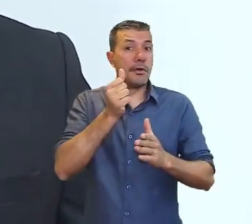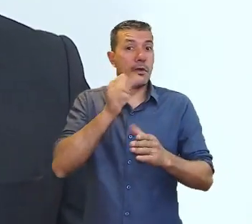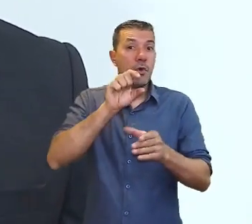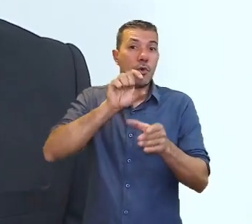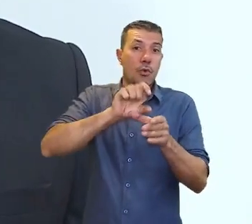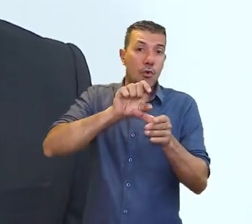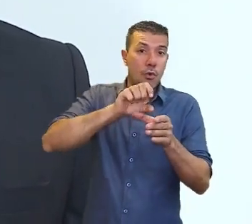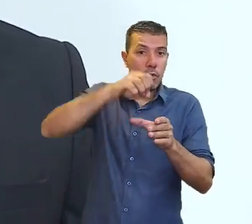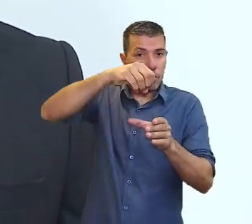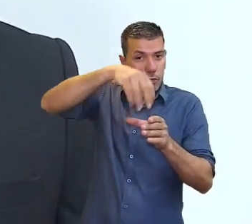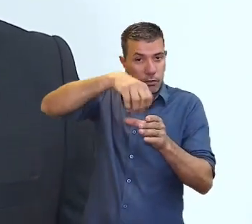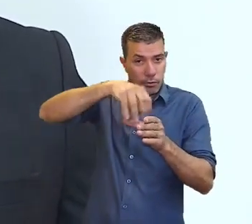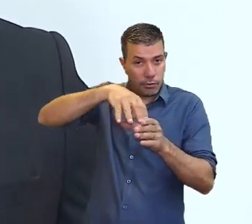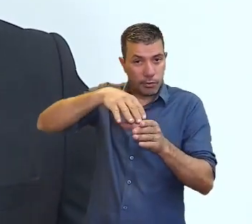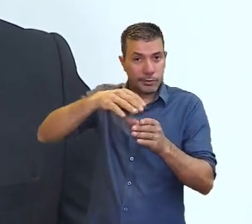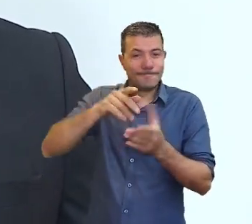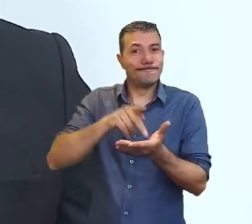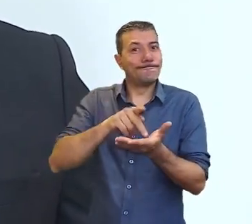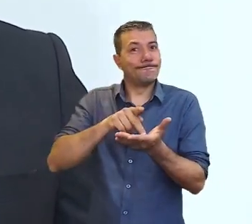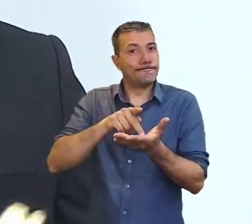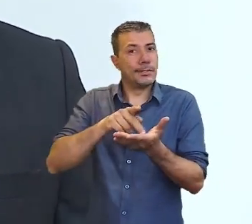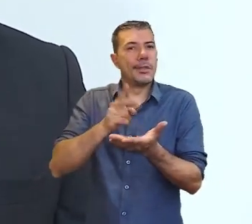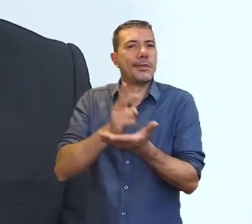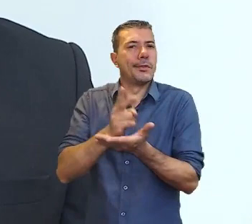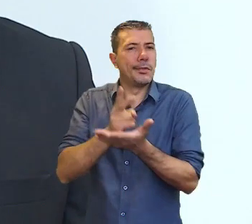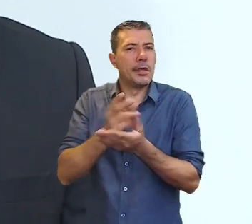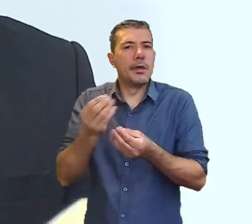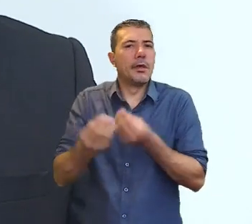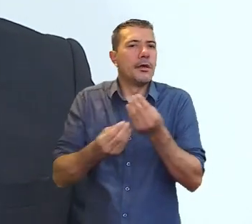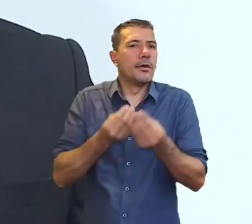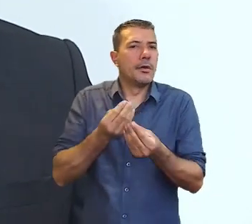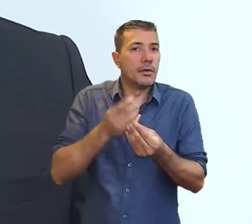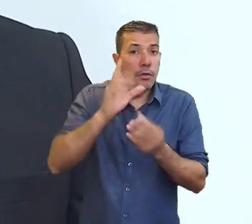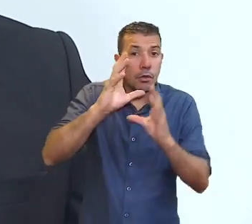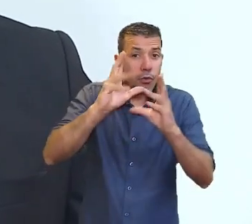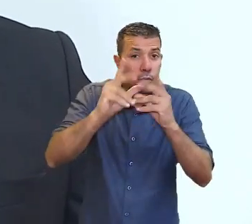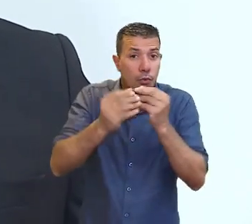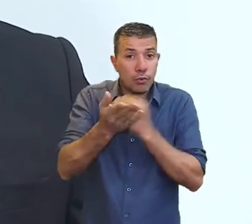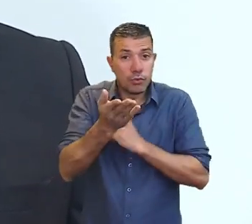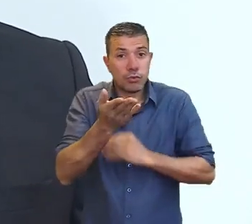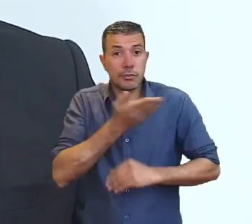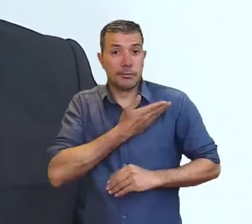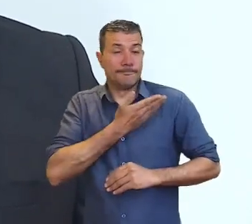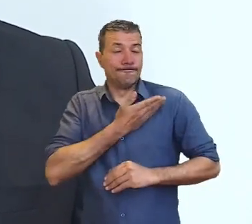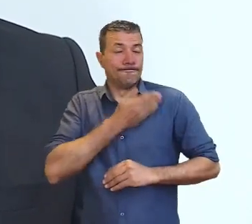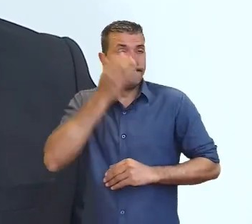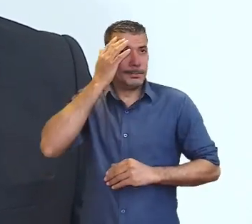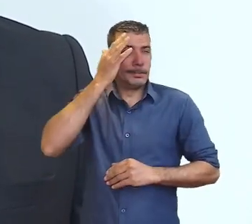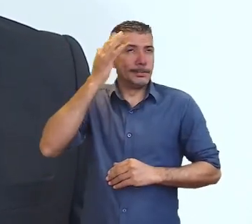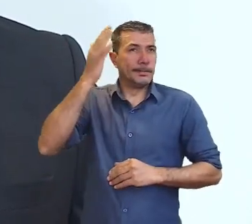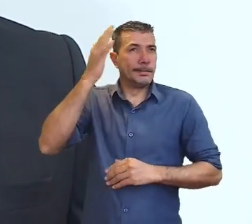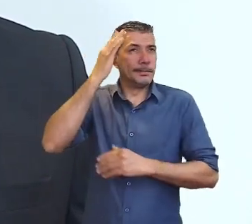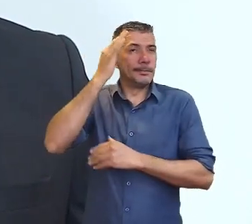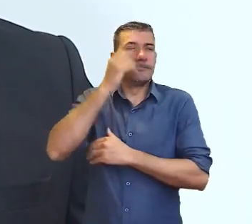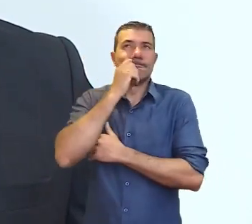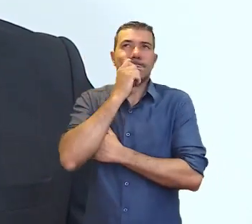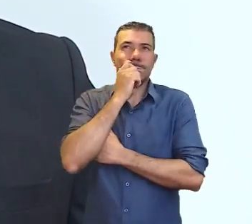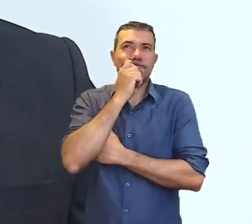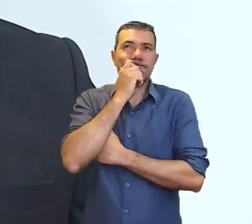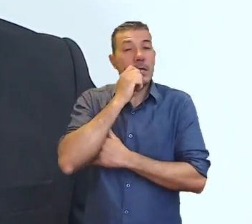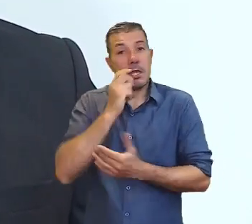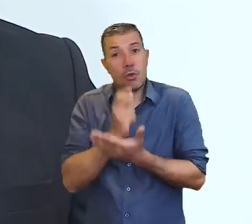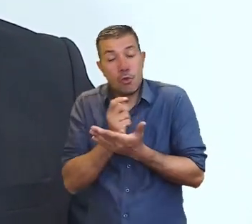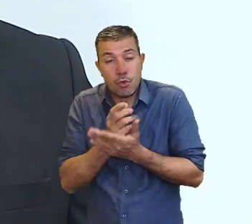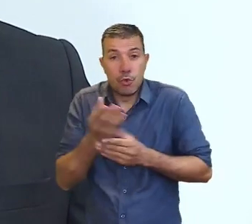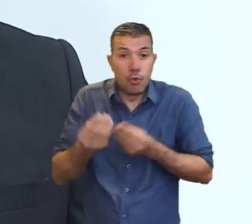nossas ofertas, não é verdade? E a gente sempre proporciona para todos vocês um momento de reflexão, para que nós possamos